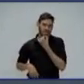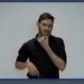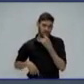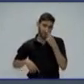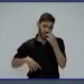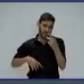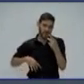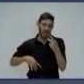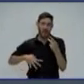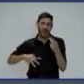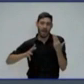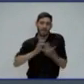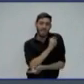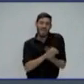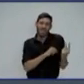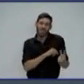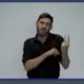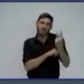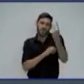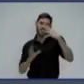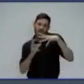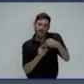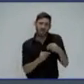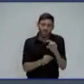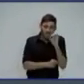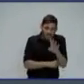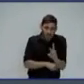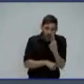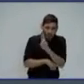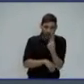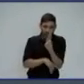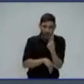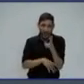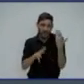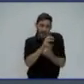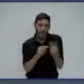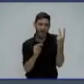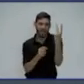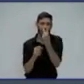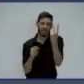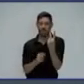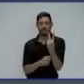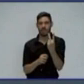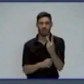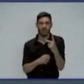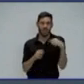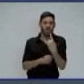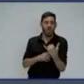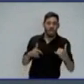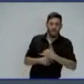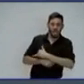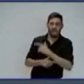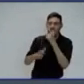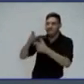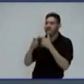desvalorização global. Não é só o real que está desvalorizando. Somos vítimas de chacota e